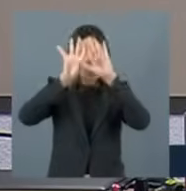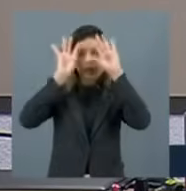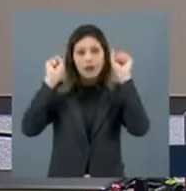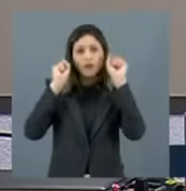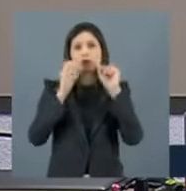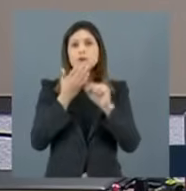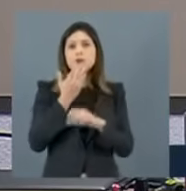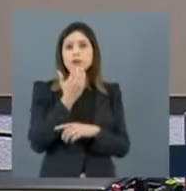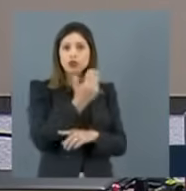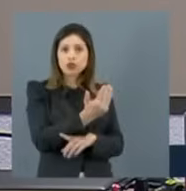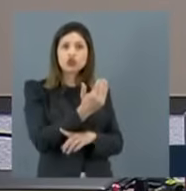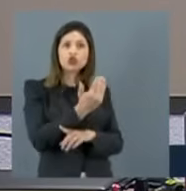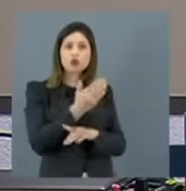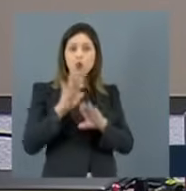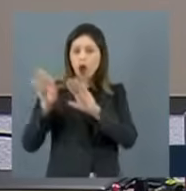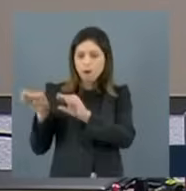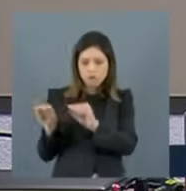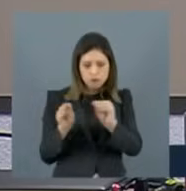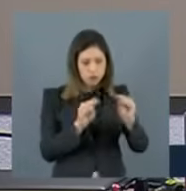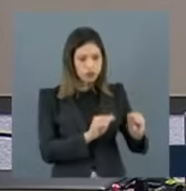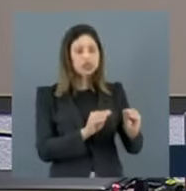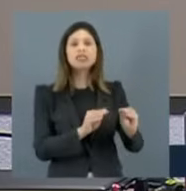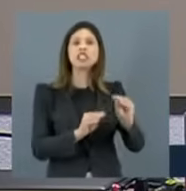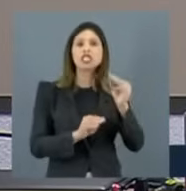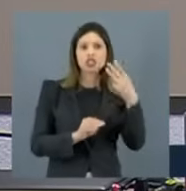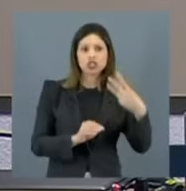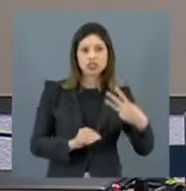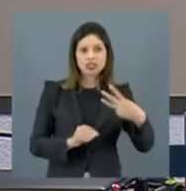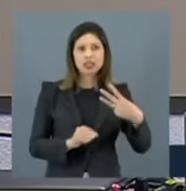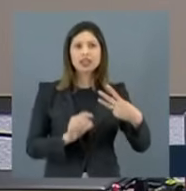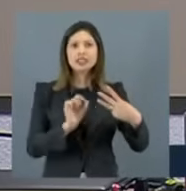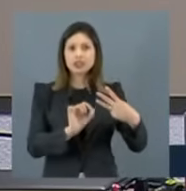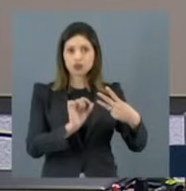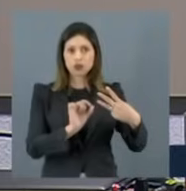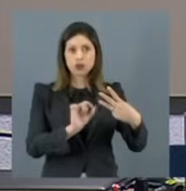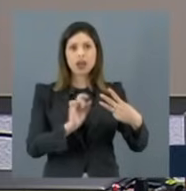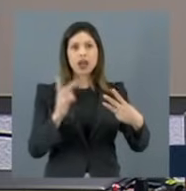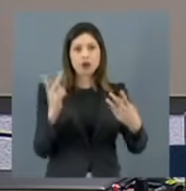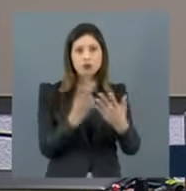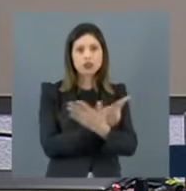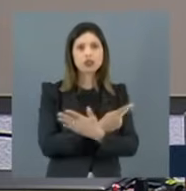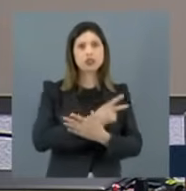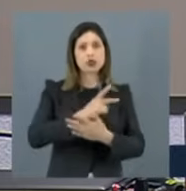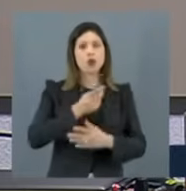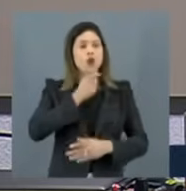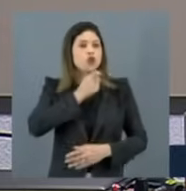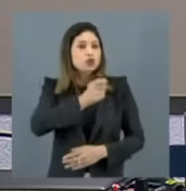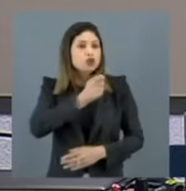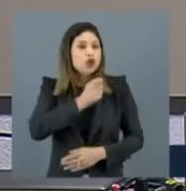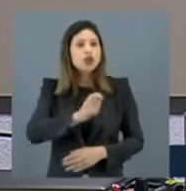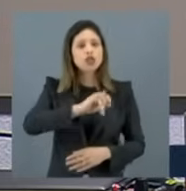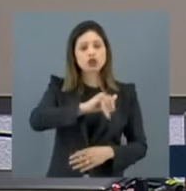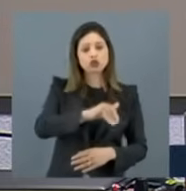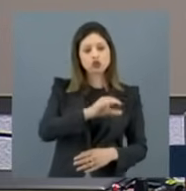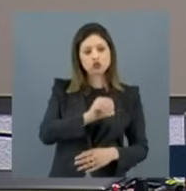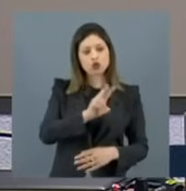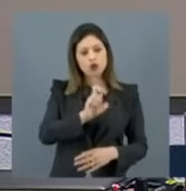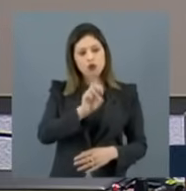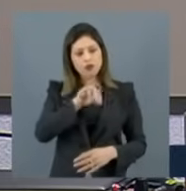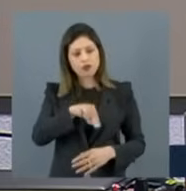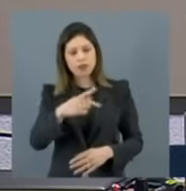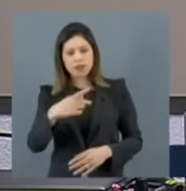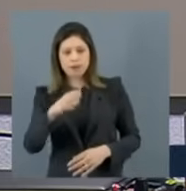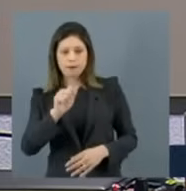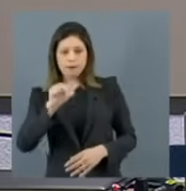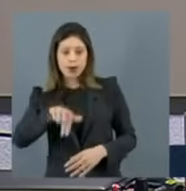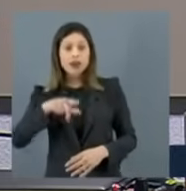3 frequências de transmissão concedidas à Jovem Pan, alegando alinhamento com campanhas de